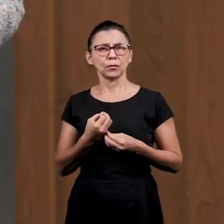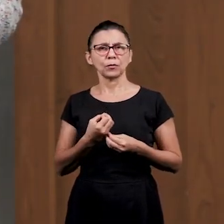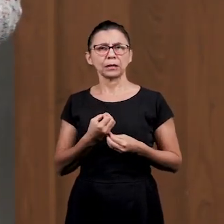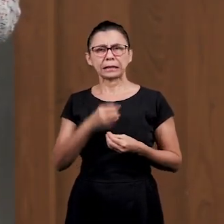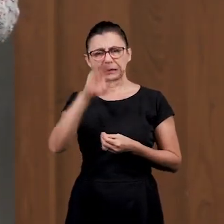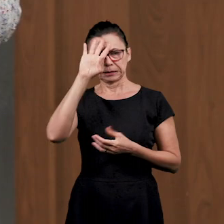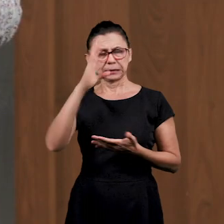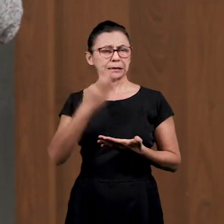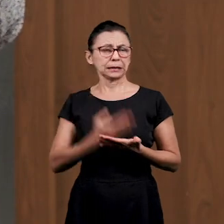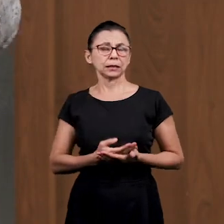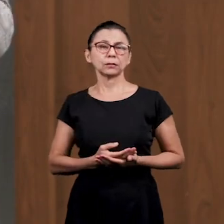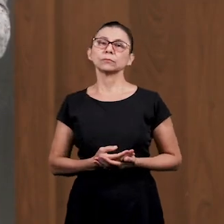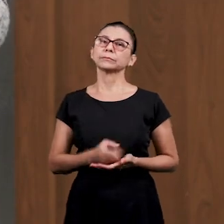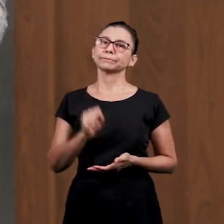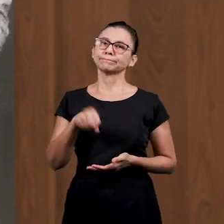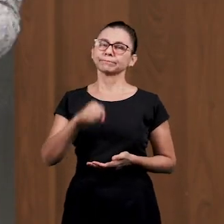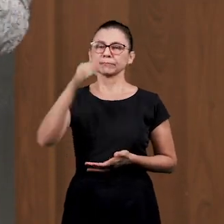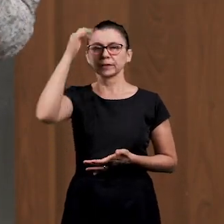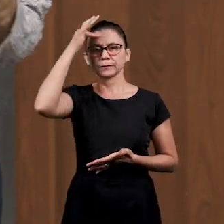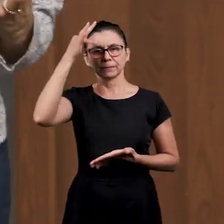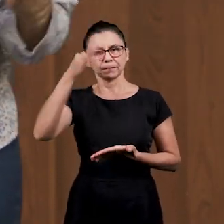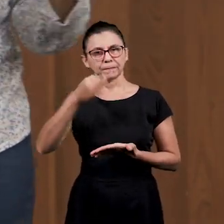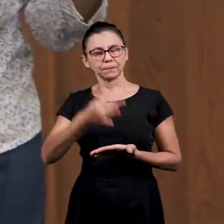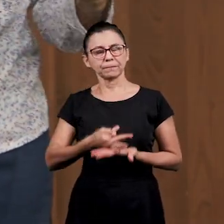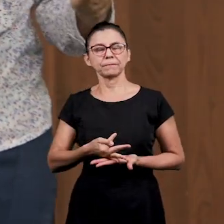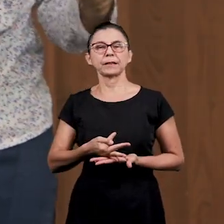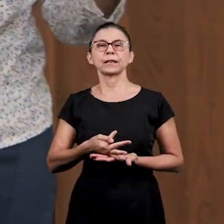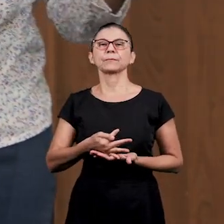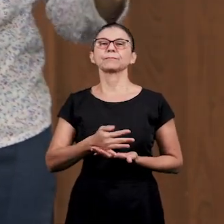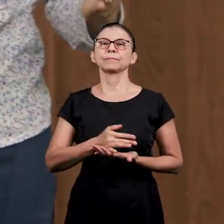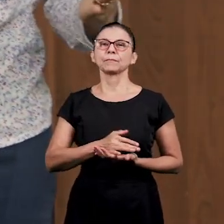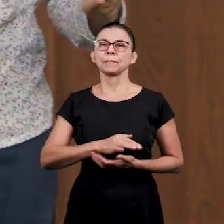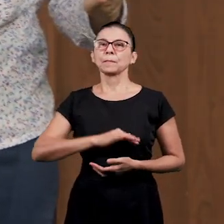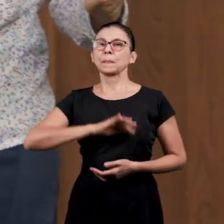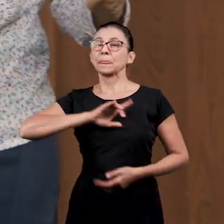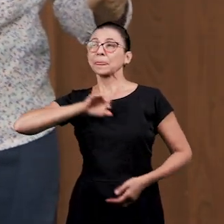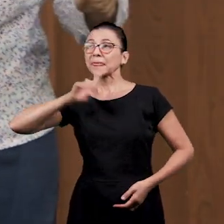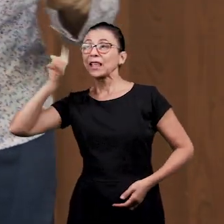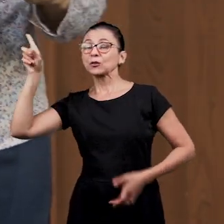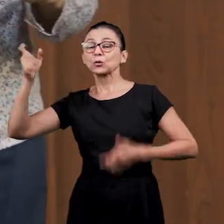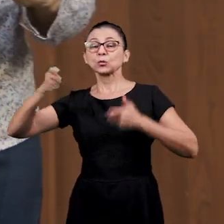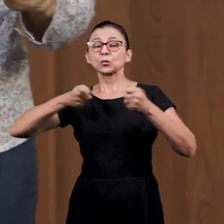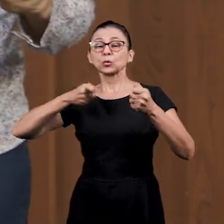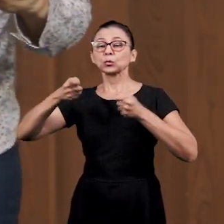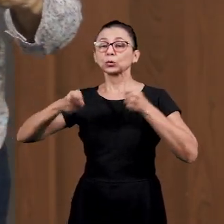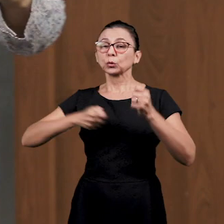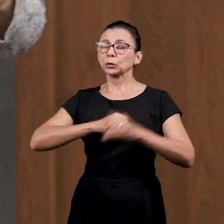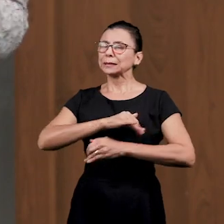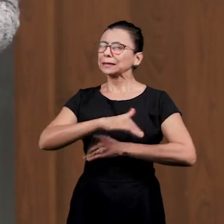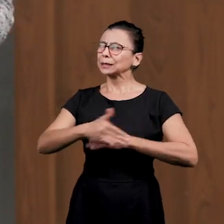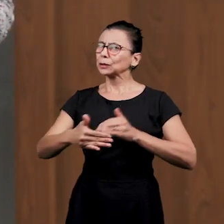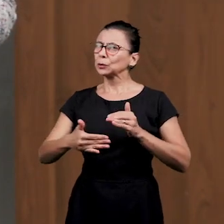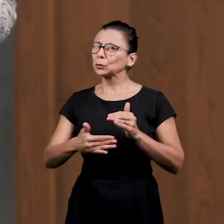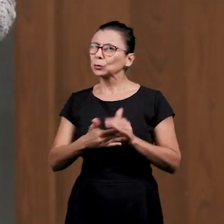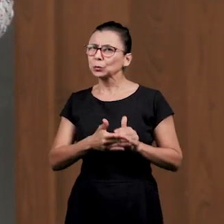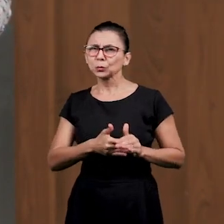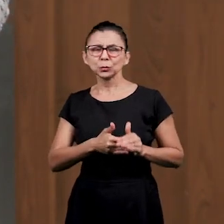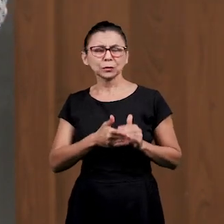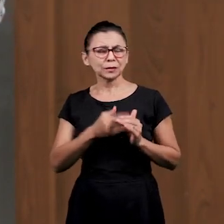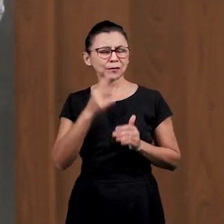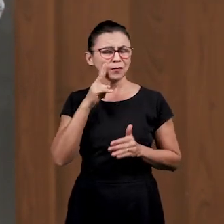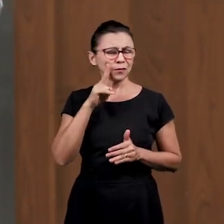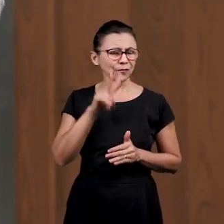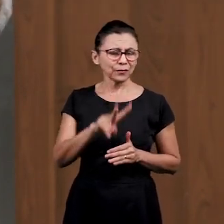é saber que Deus está no controle de todas as coisas, que nada foge ao controle